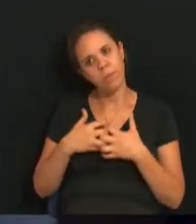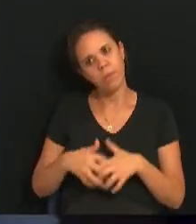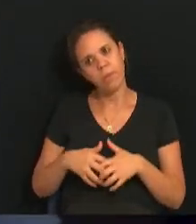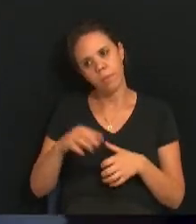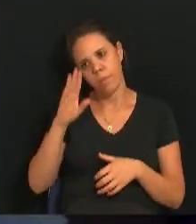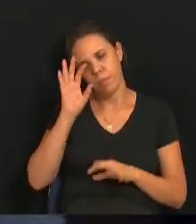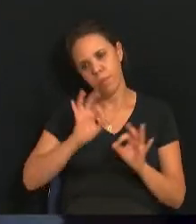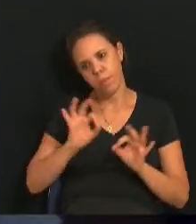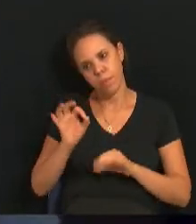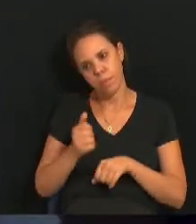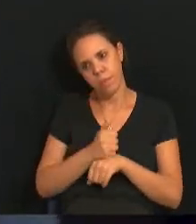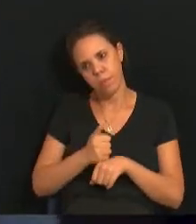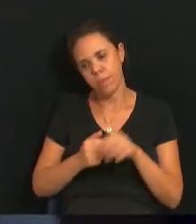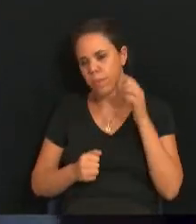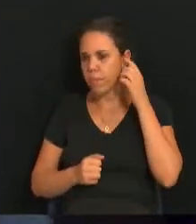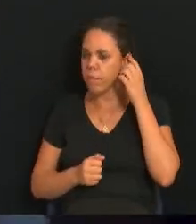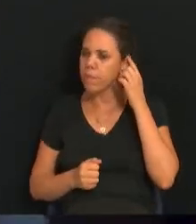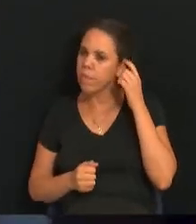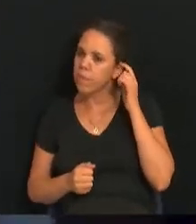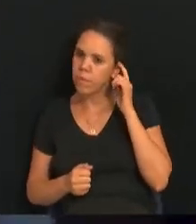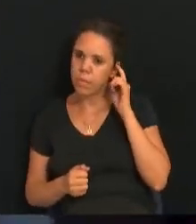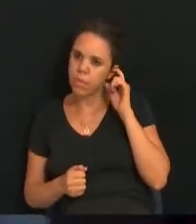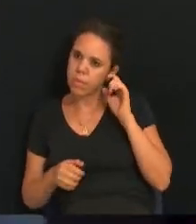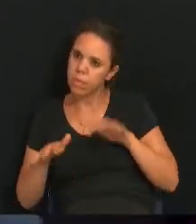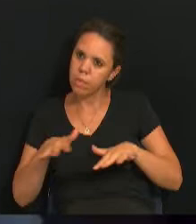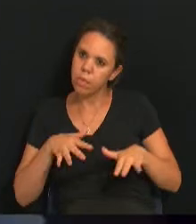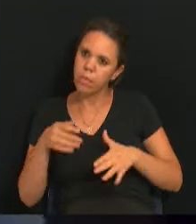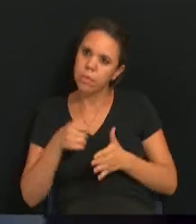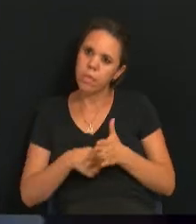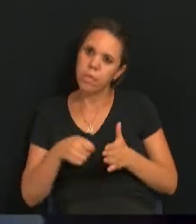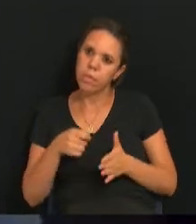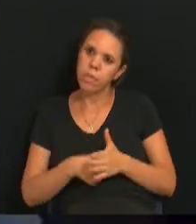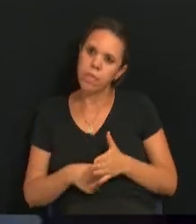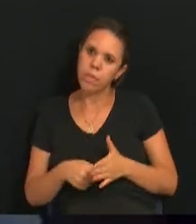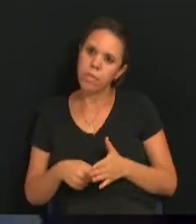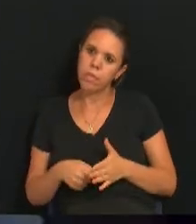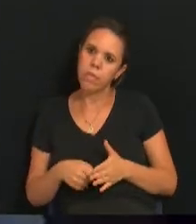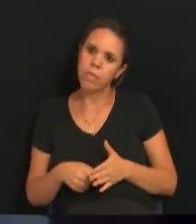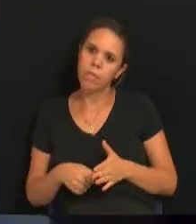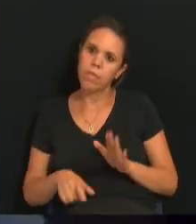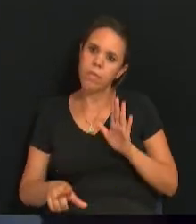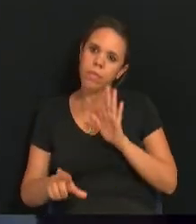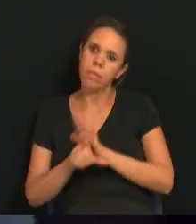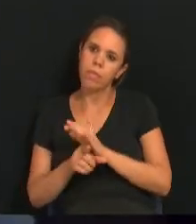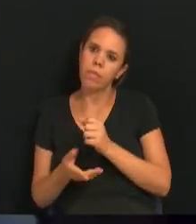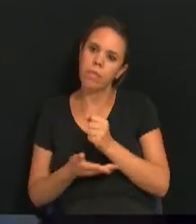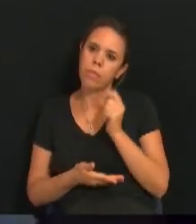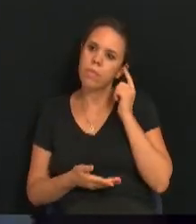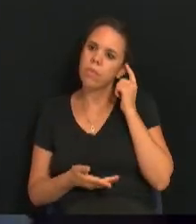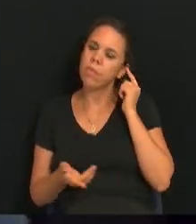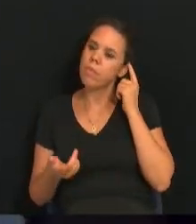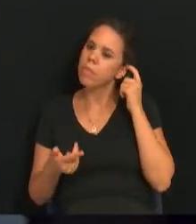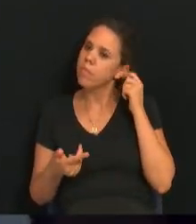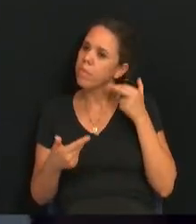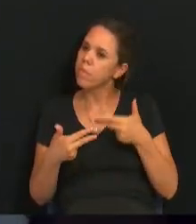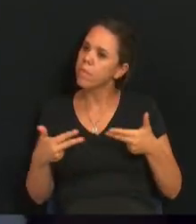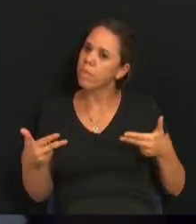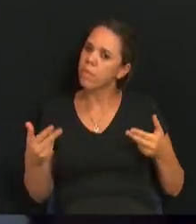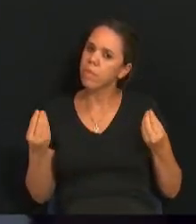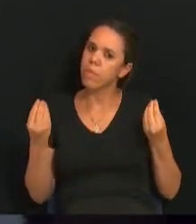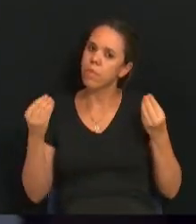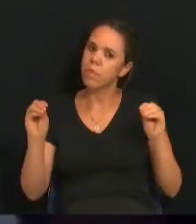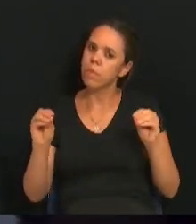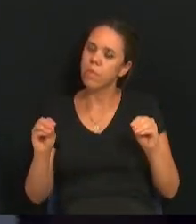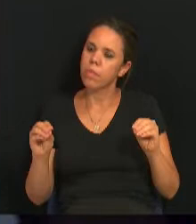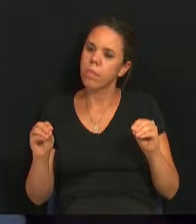da nossa capacidade de organização e mobilização política, seja em torno da aplicação da lei do piso e outras demandas que estão postas,